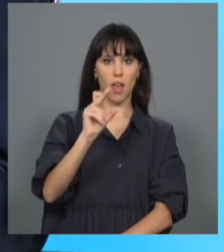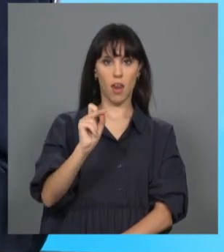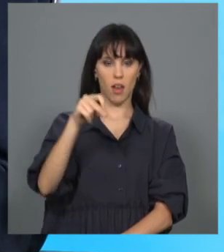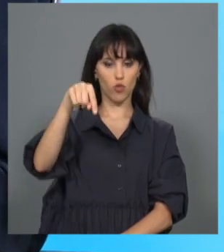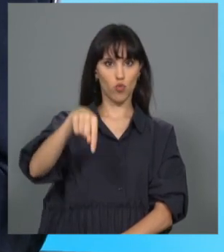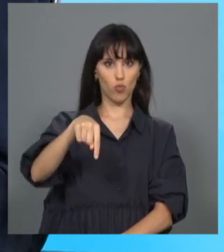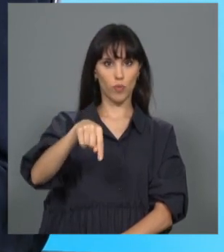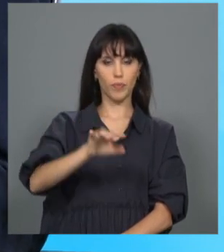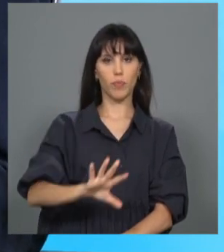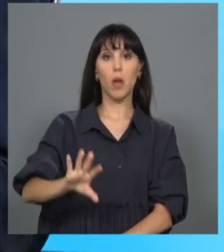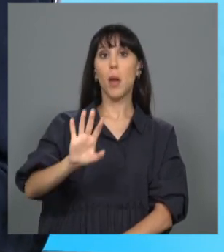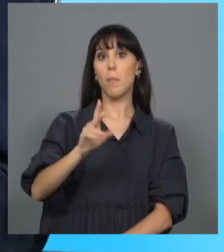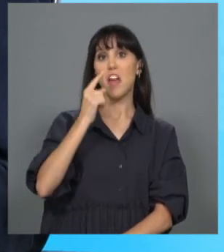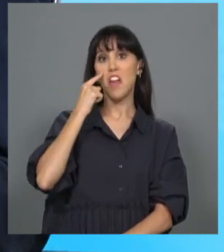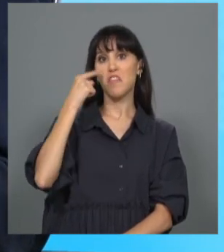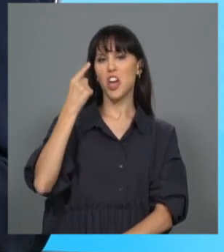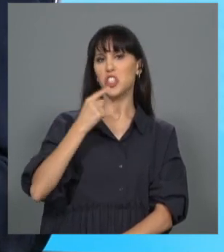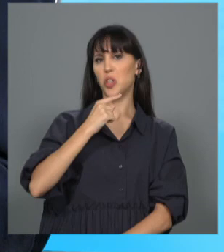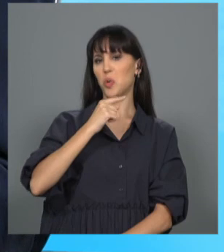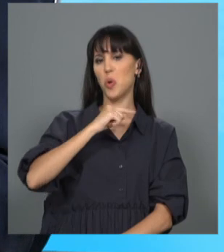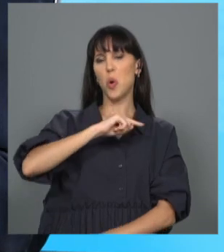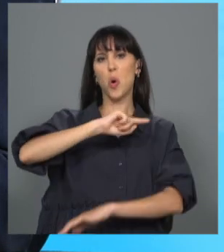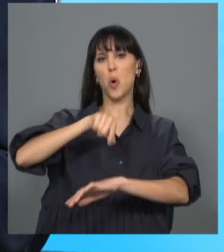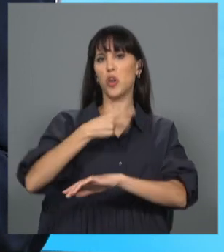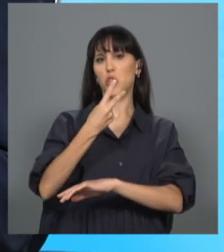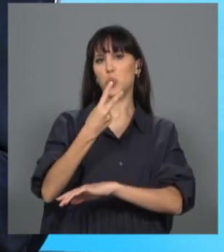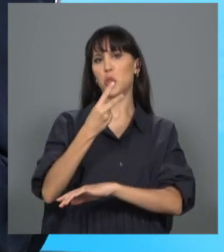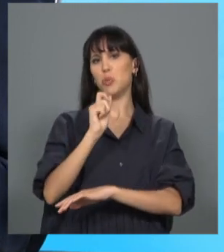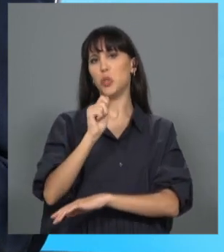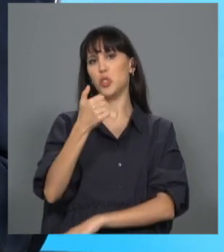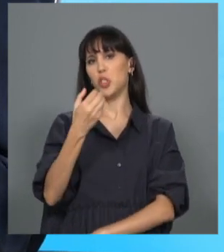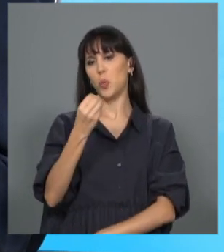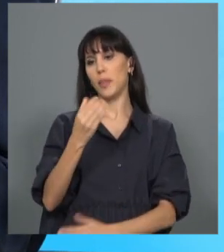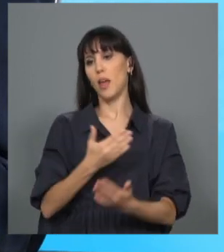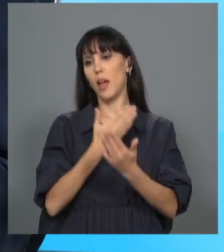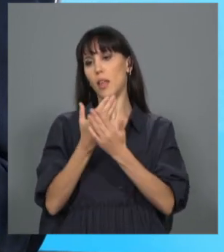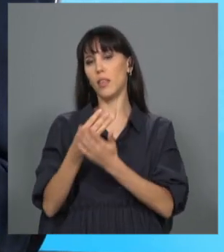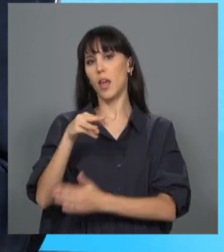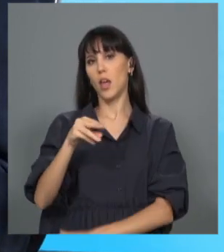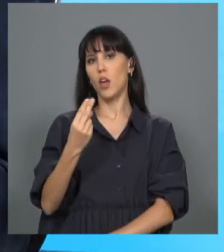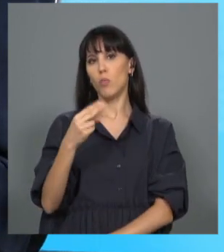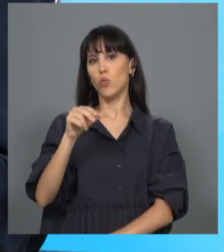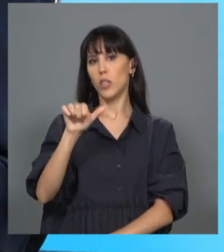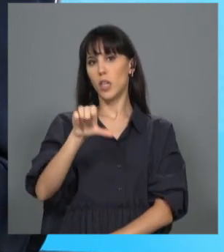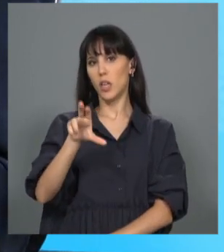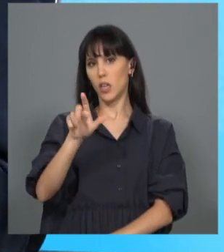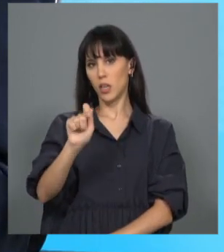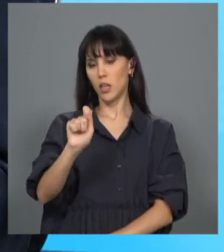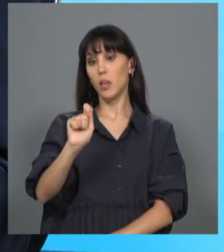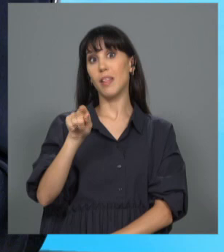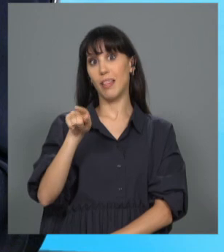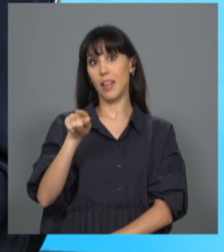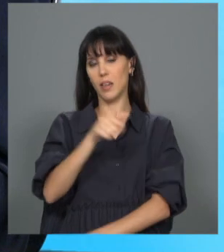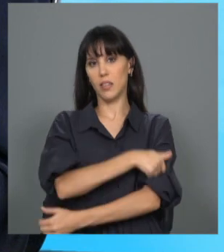viagem demora 2 horas e 50 minutos até Munique, a partir de cuja